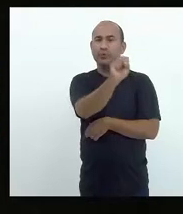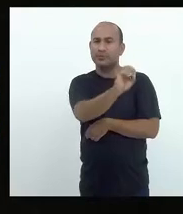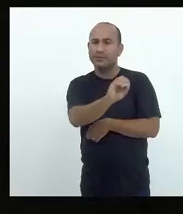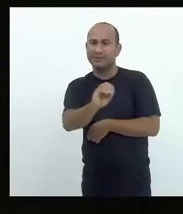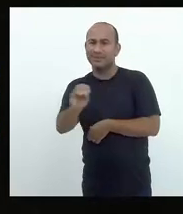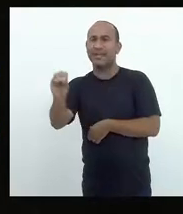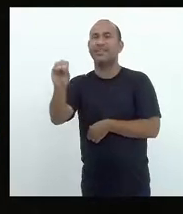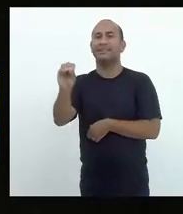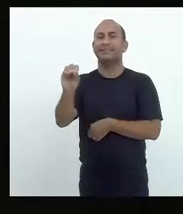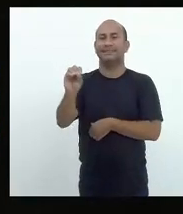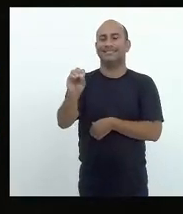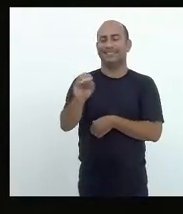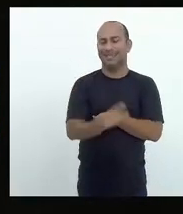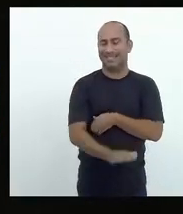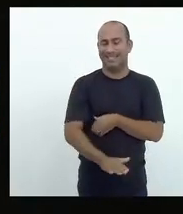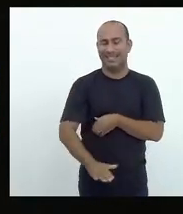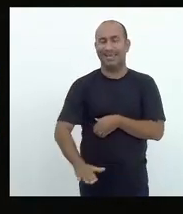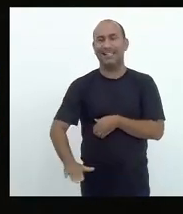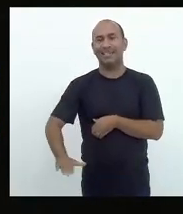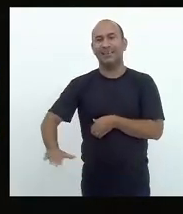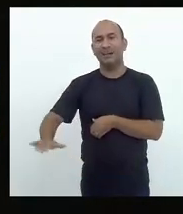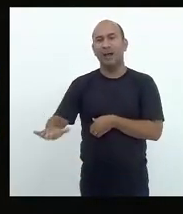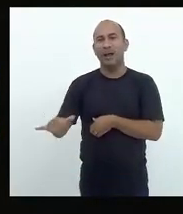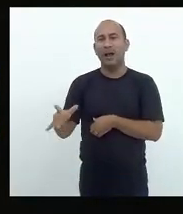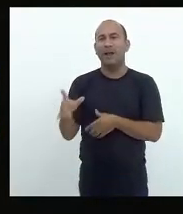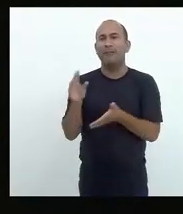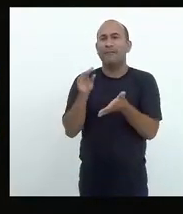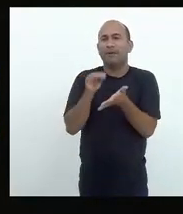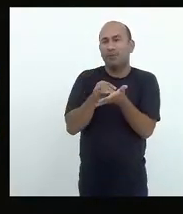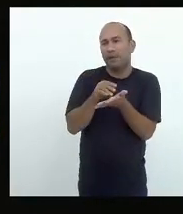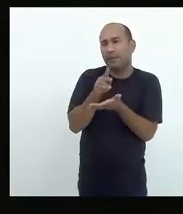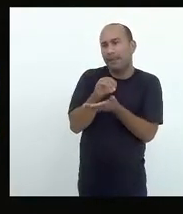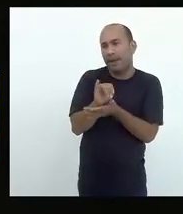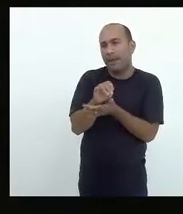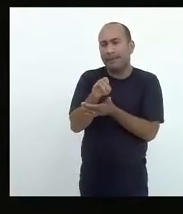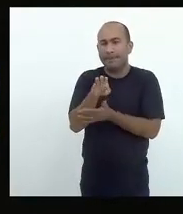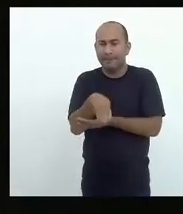800 crianças órfãs do Covid.